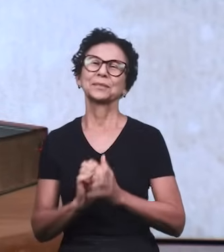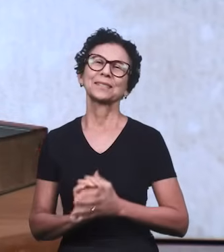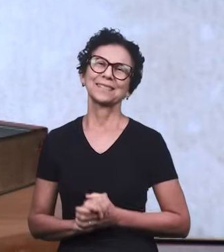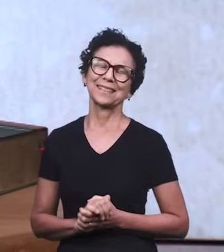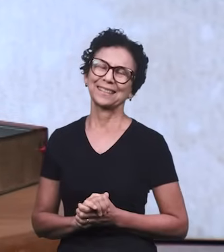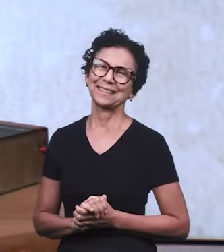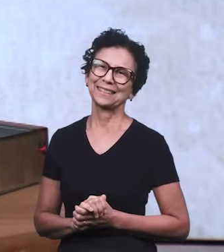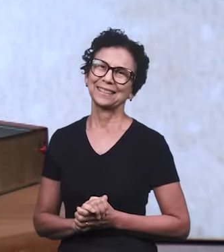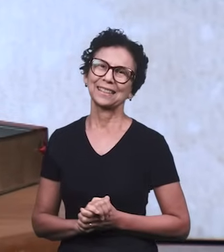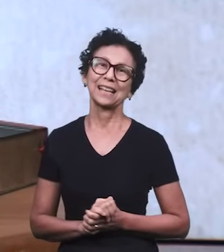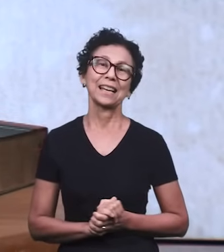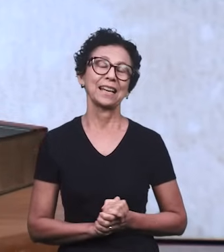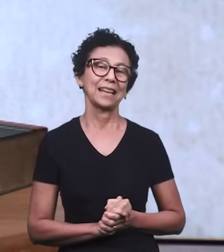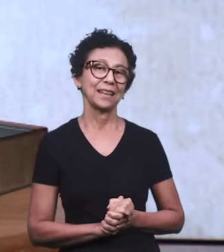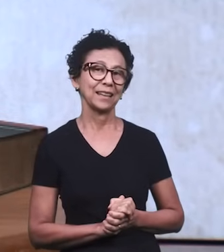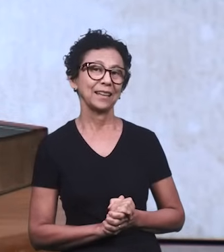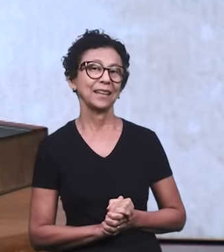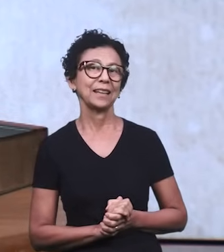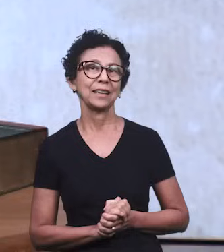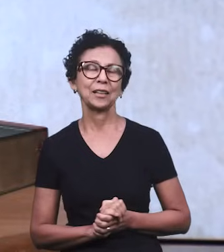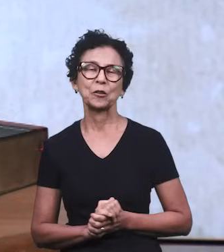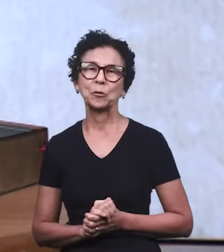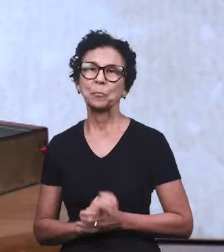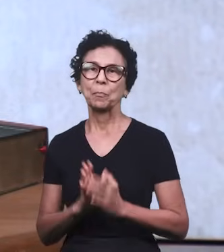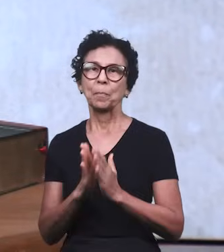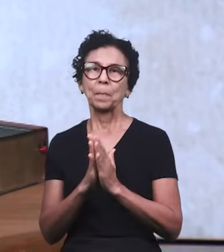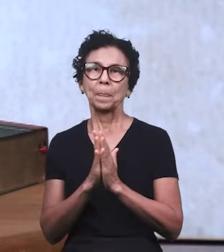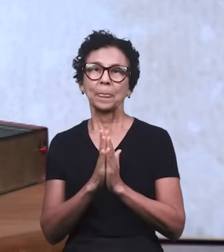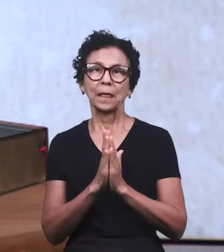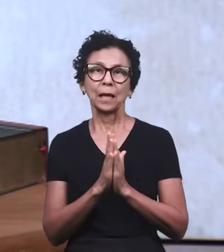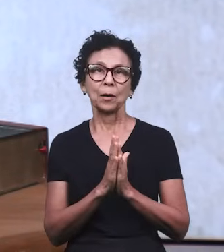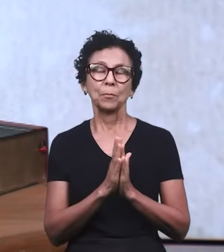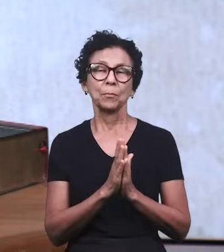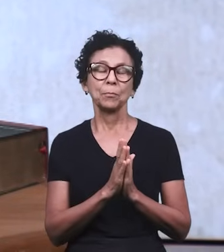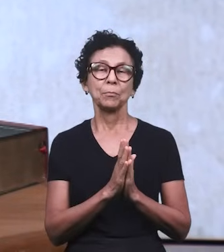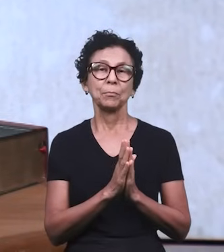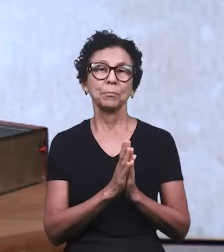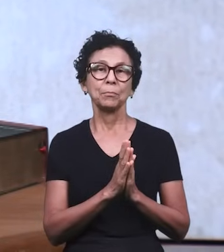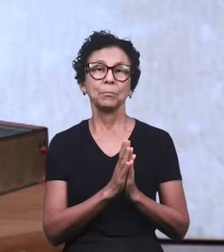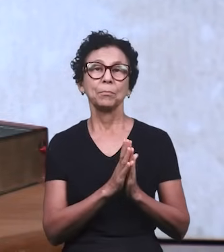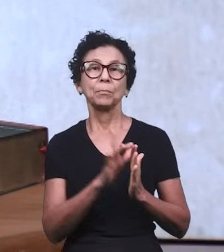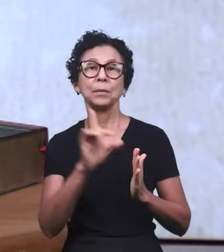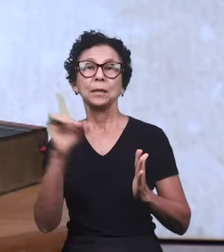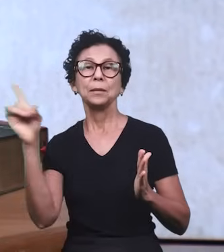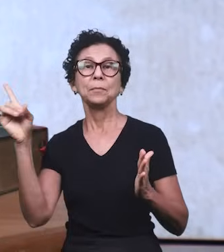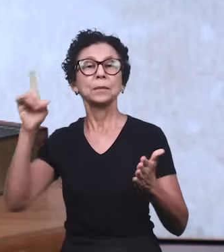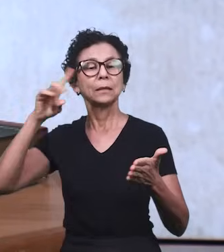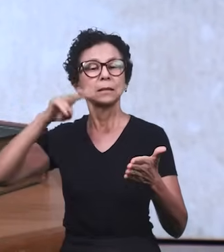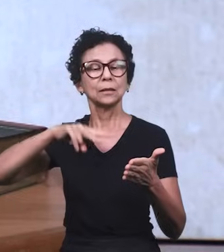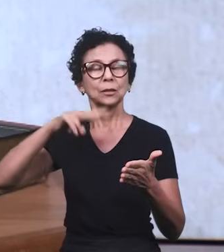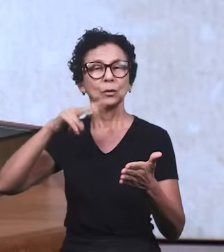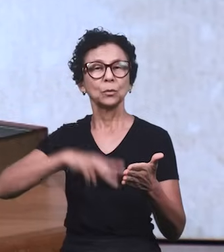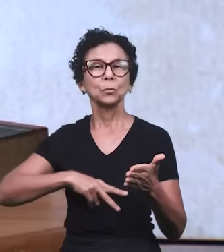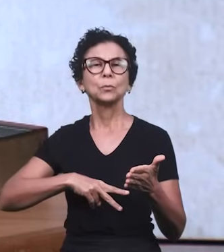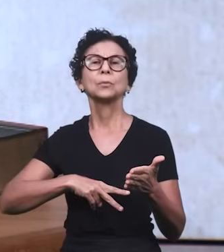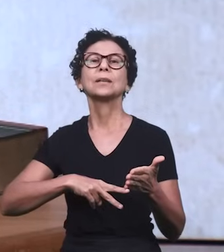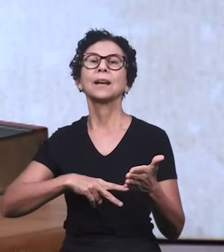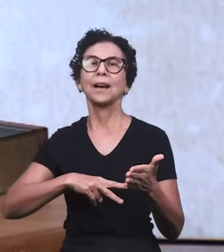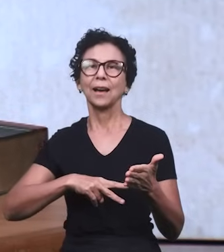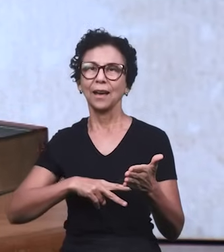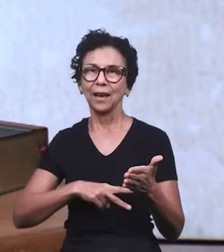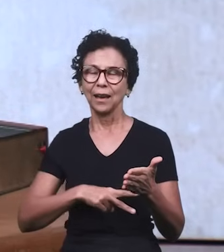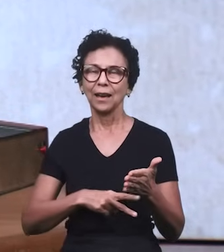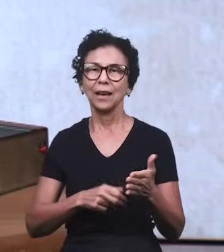nós conhecermos mais da palavra de Deus no nosso programa de leitura da Bíblia nós estamos fazendo uma leitura